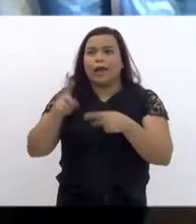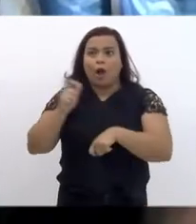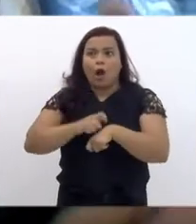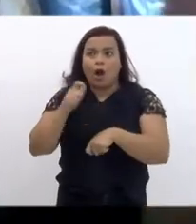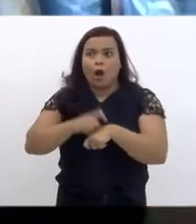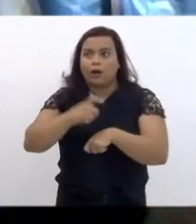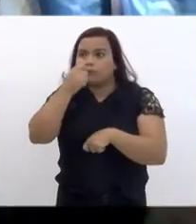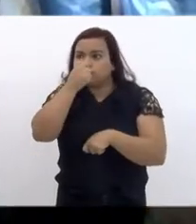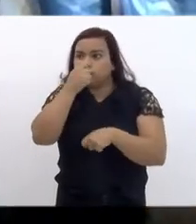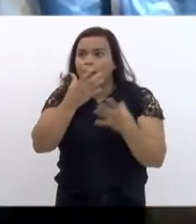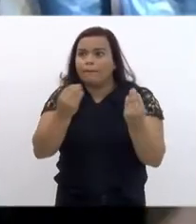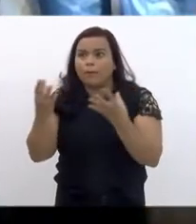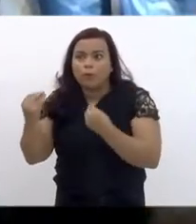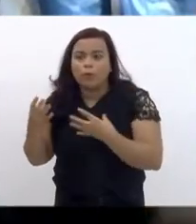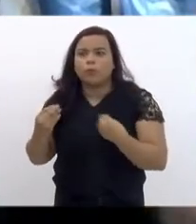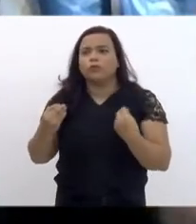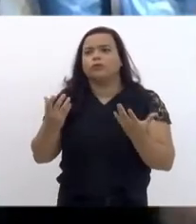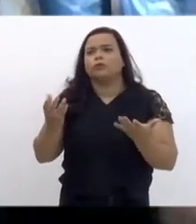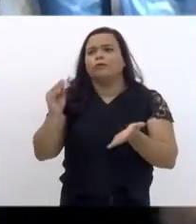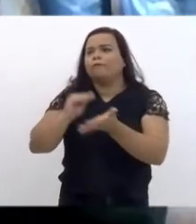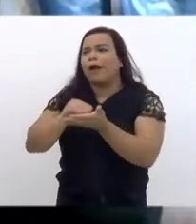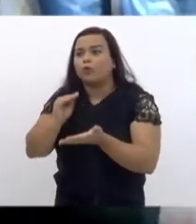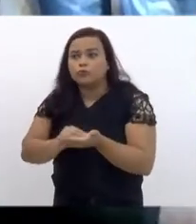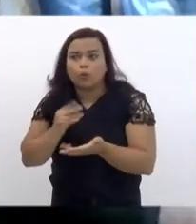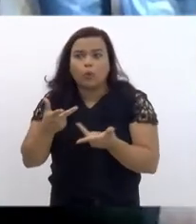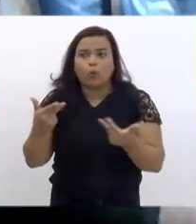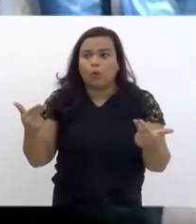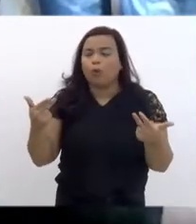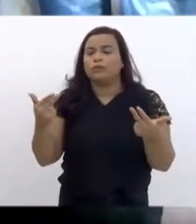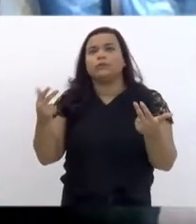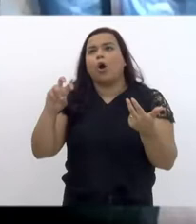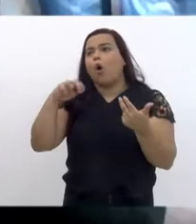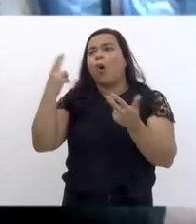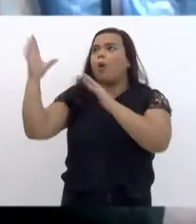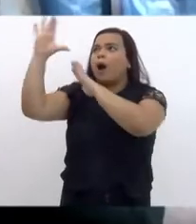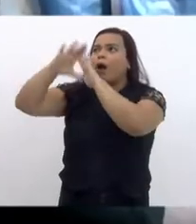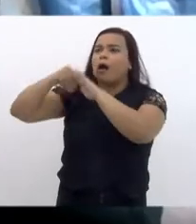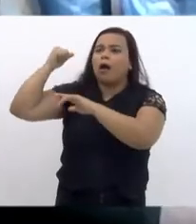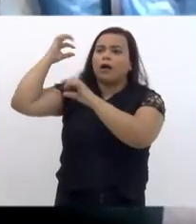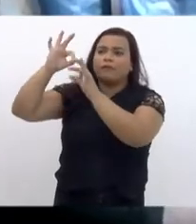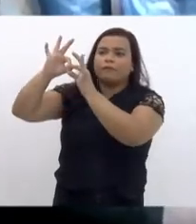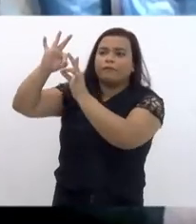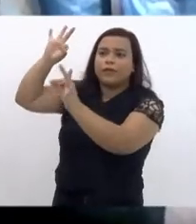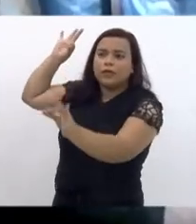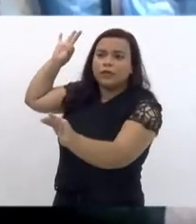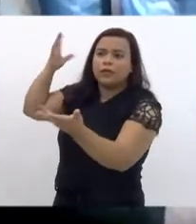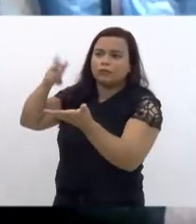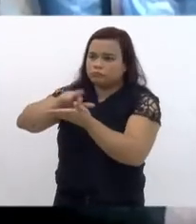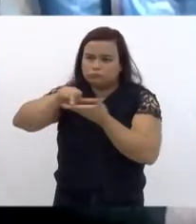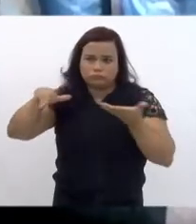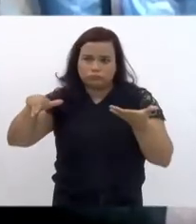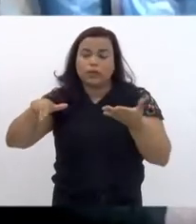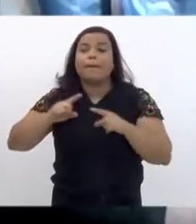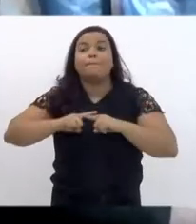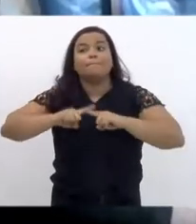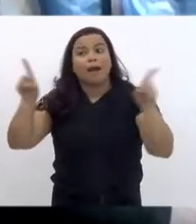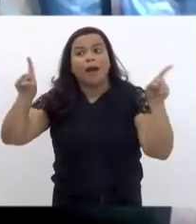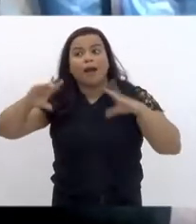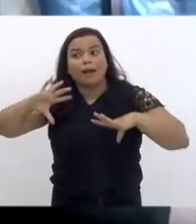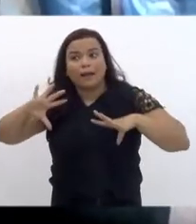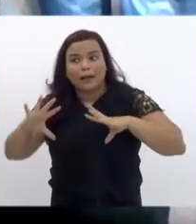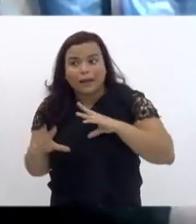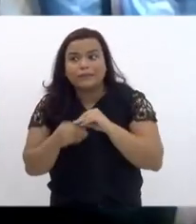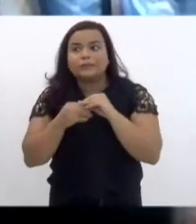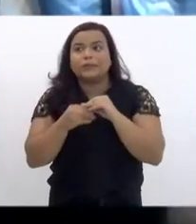rush, faltou vagão, roubaram assim. Mas aí acrescenta mediante justificativa e por